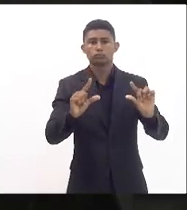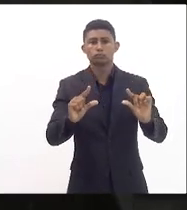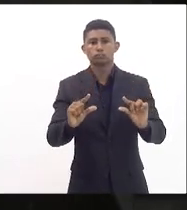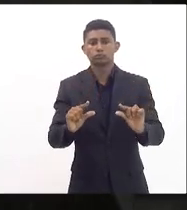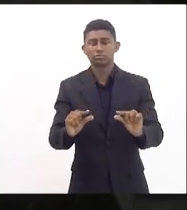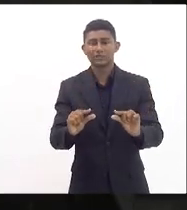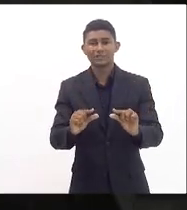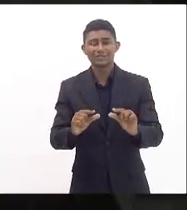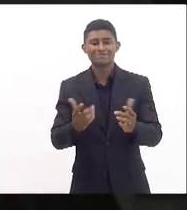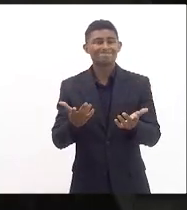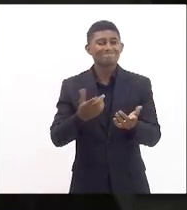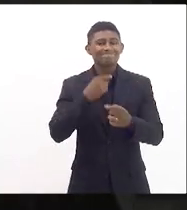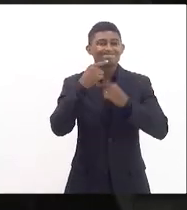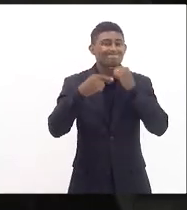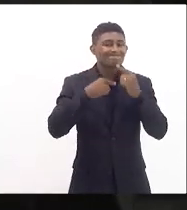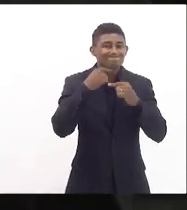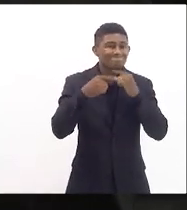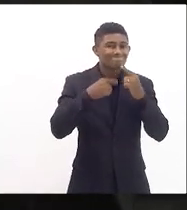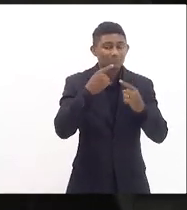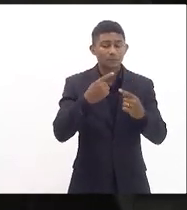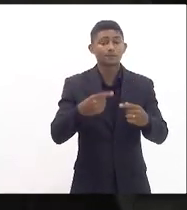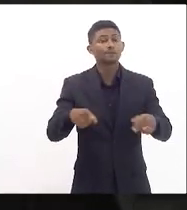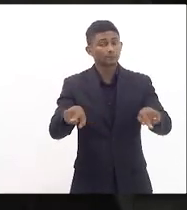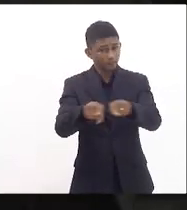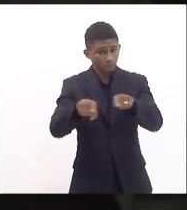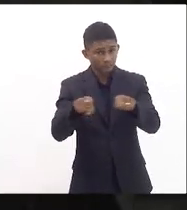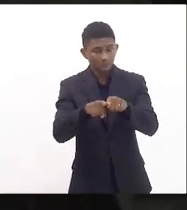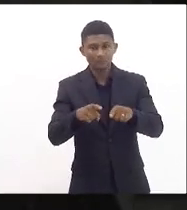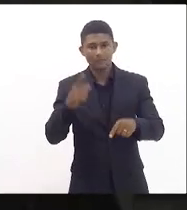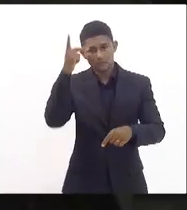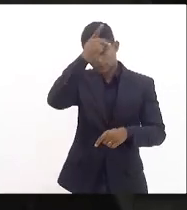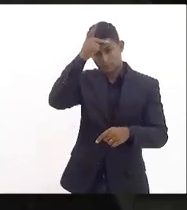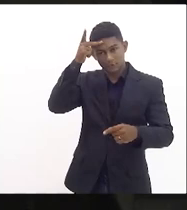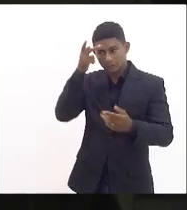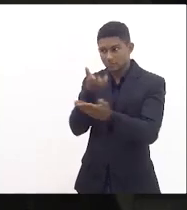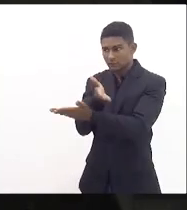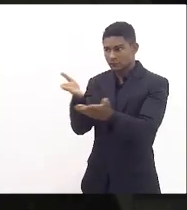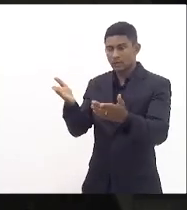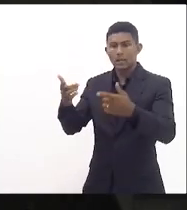a recuperação do emprego é lenta,